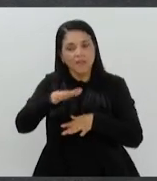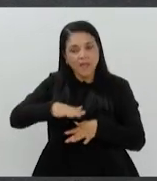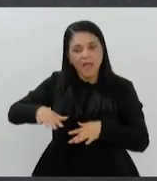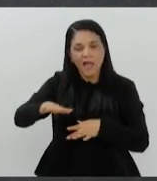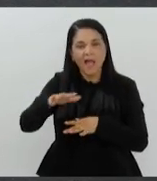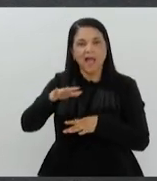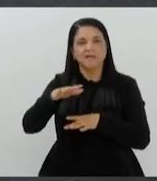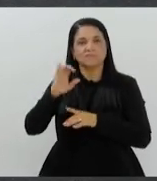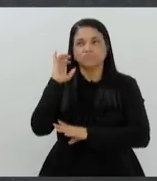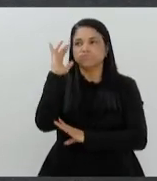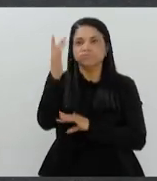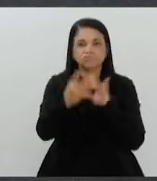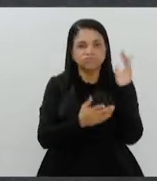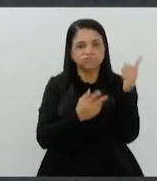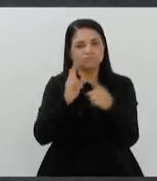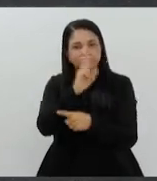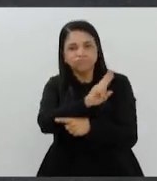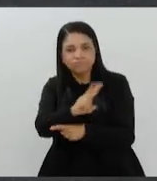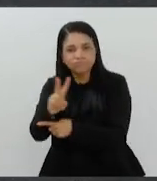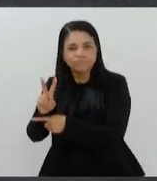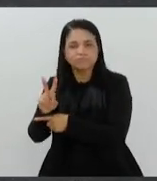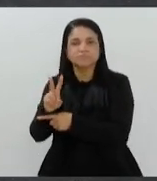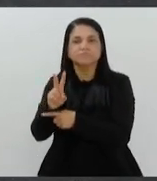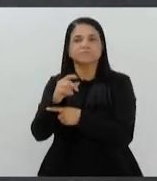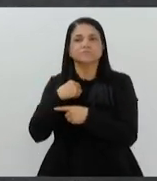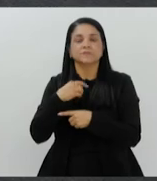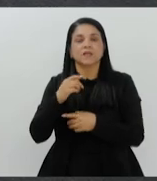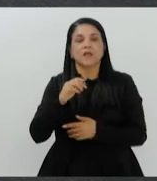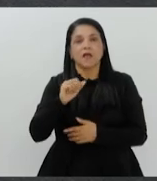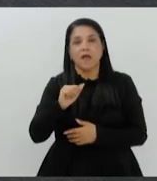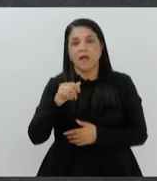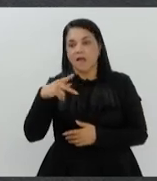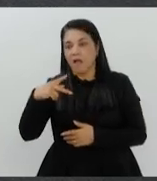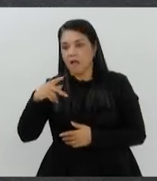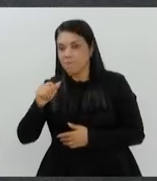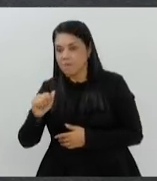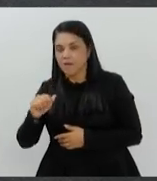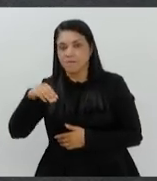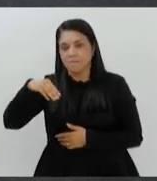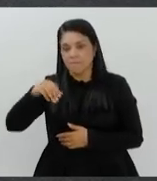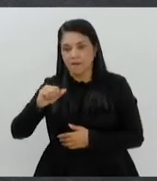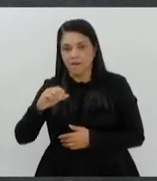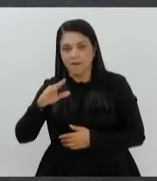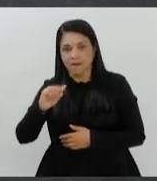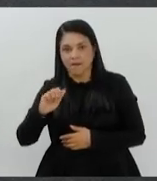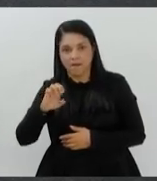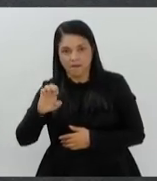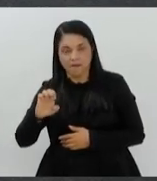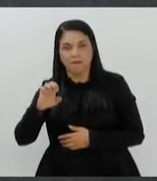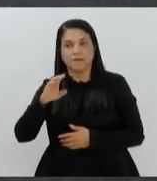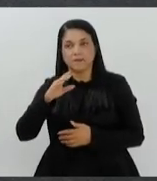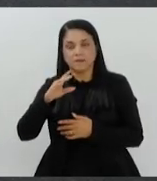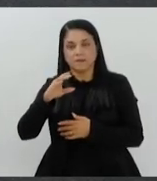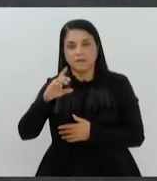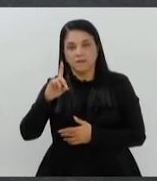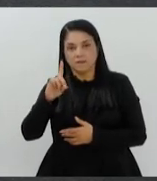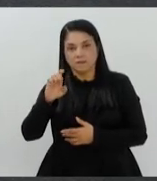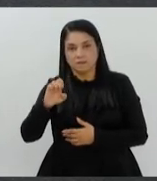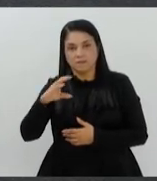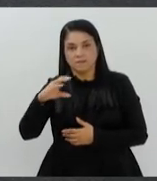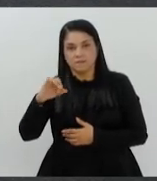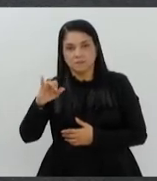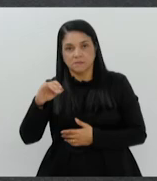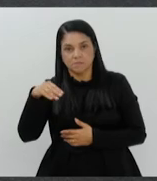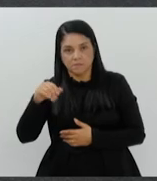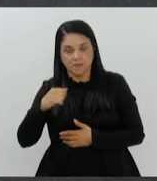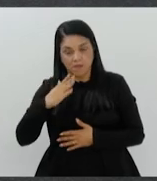conservação, ele passa pela APA Macaé de Cima, que eu fui um dos criadores, e